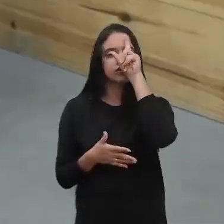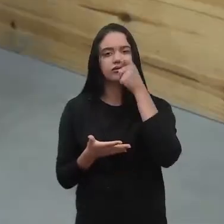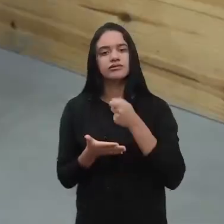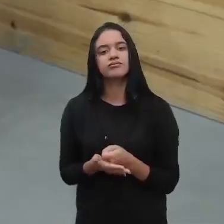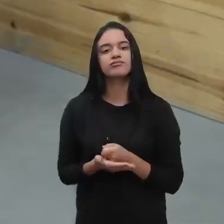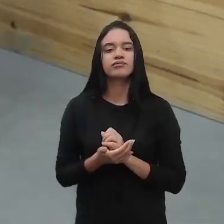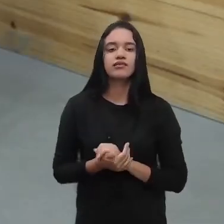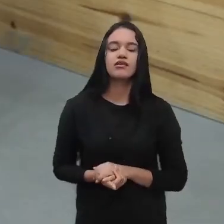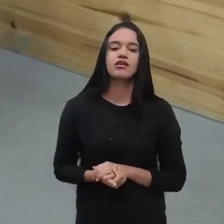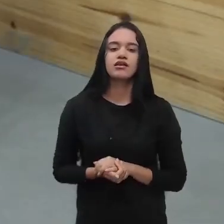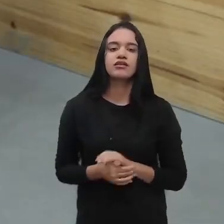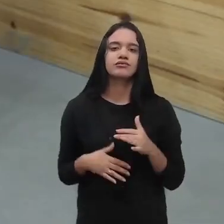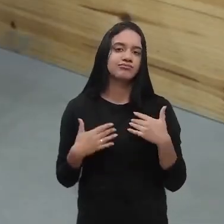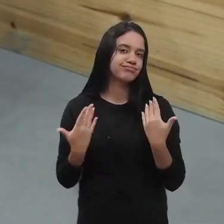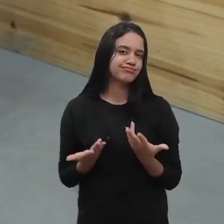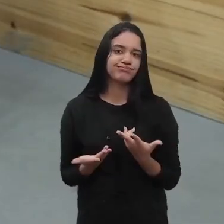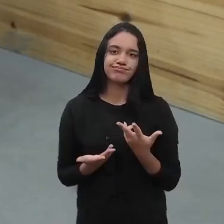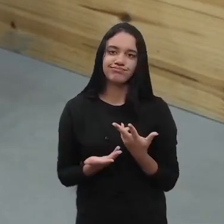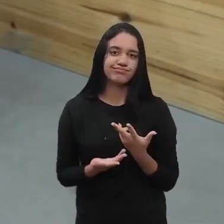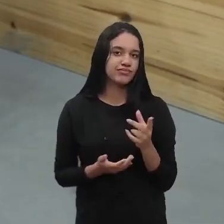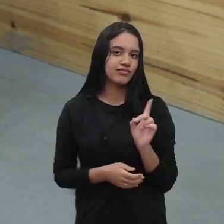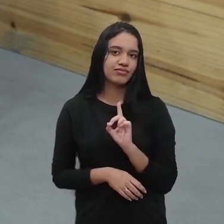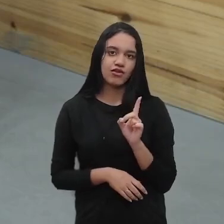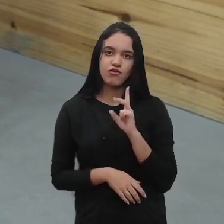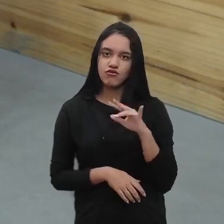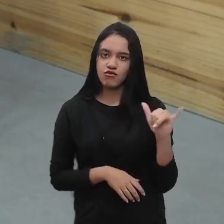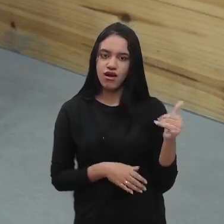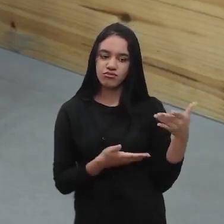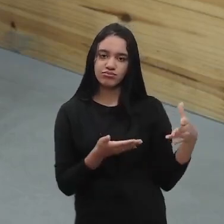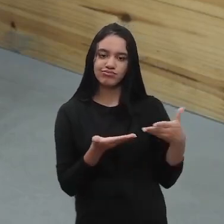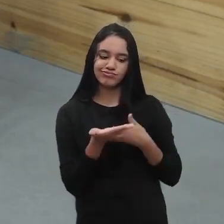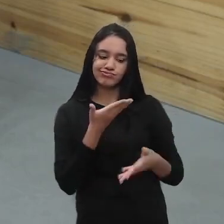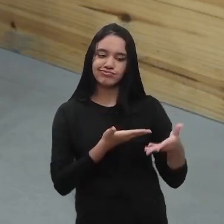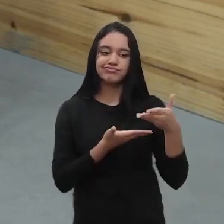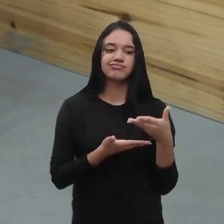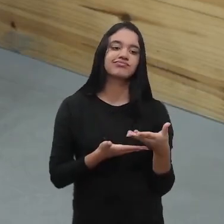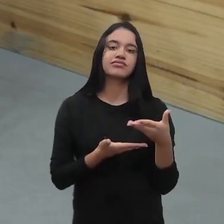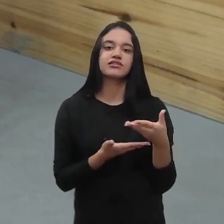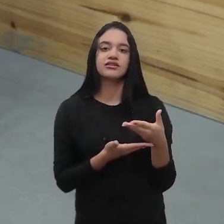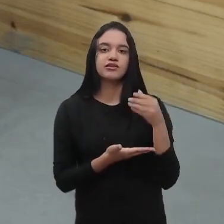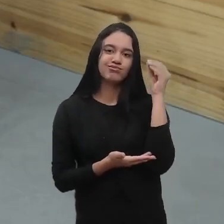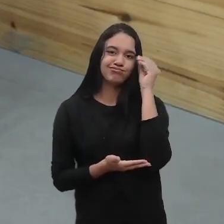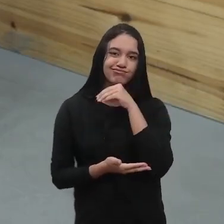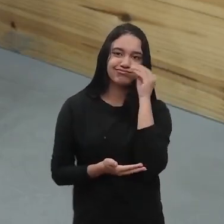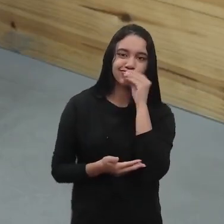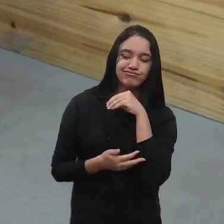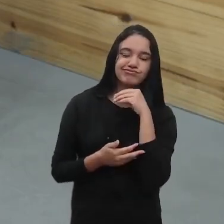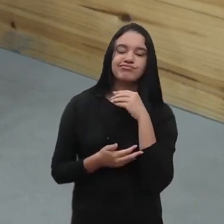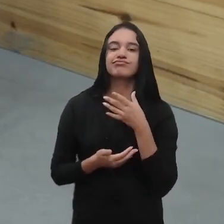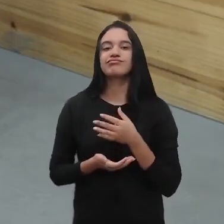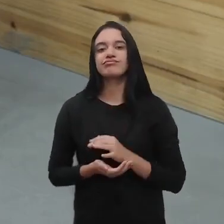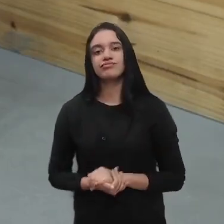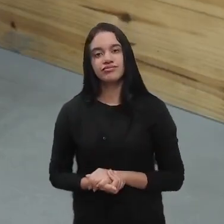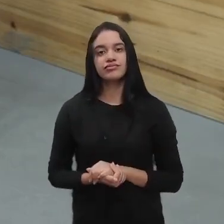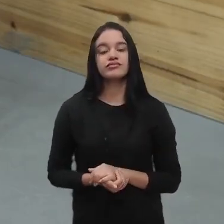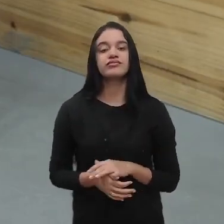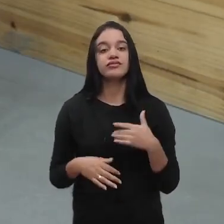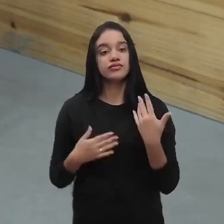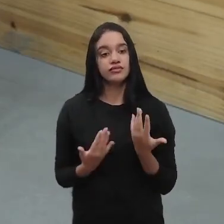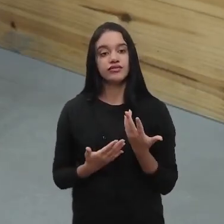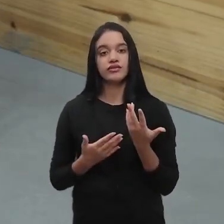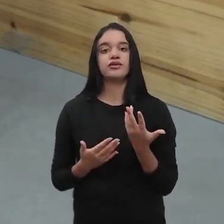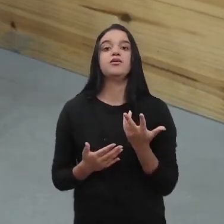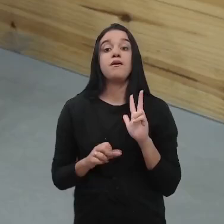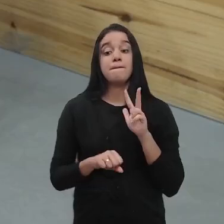decisão, provavelmente não vai contribuir muito. A contribuição dele vai ficar amarrada a um posicionamento único